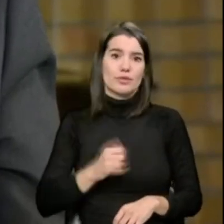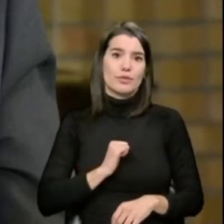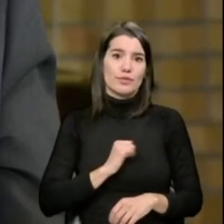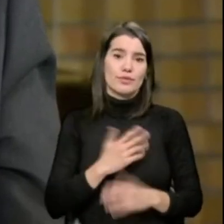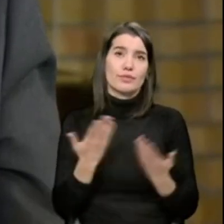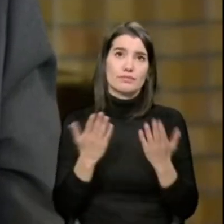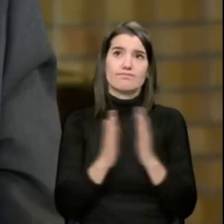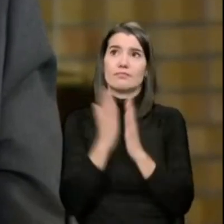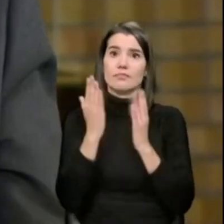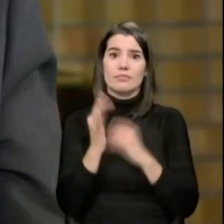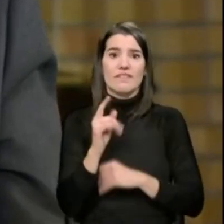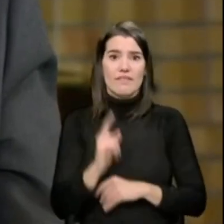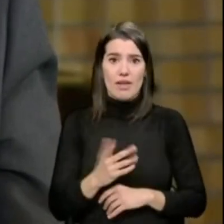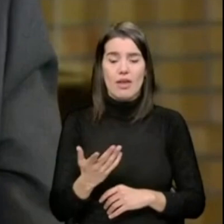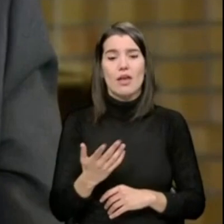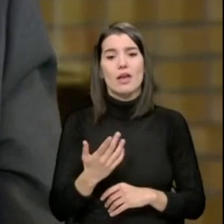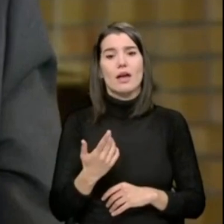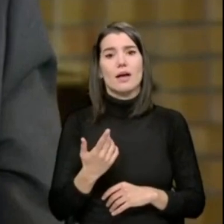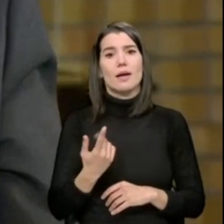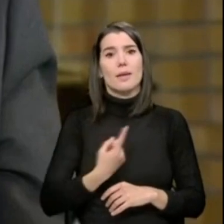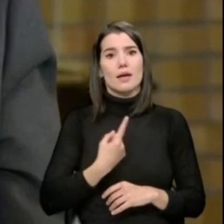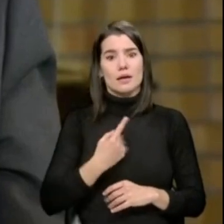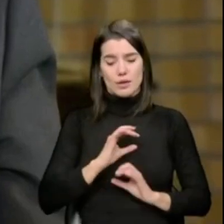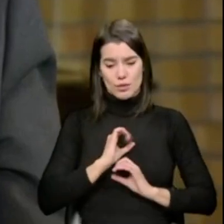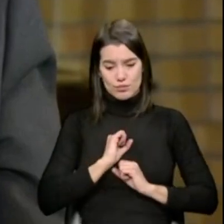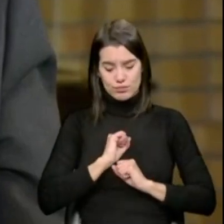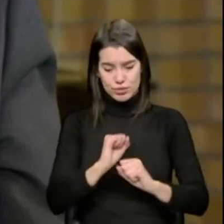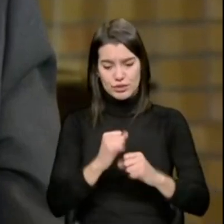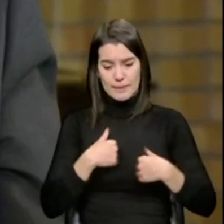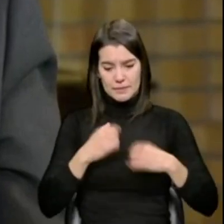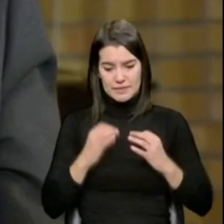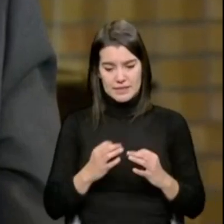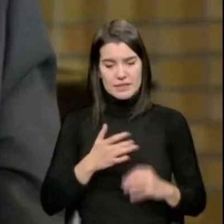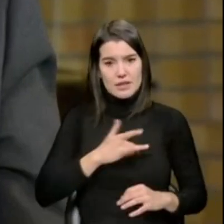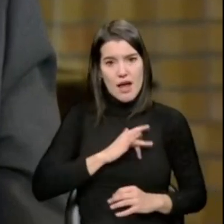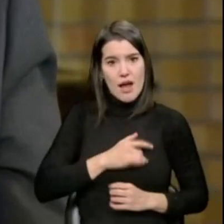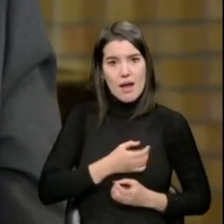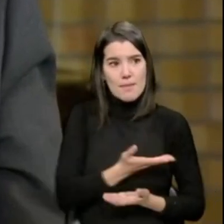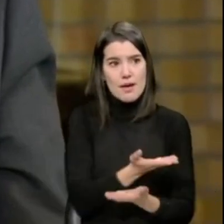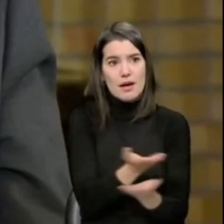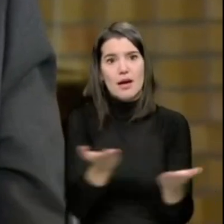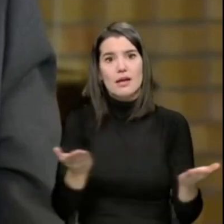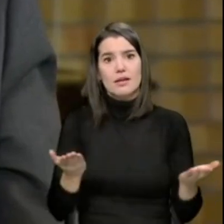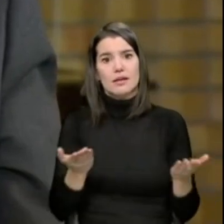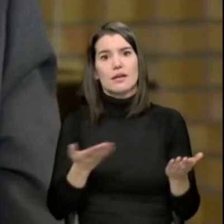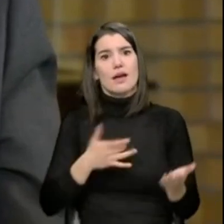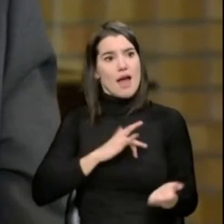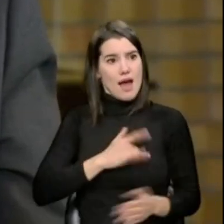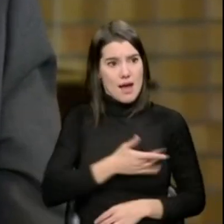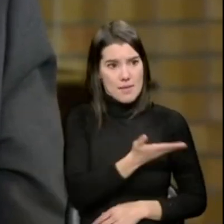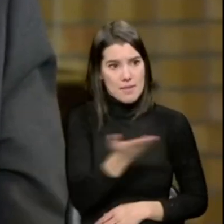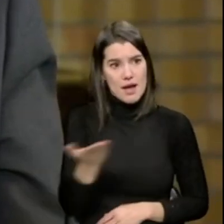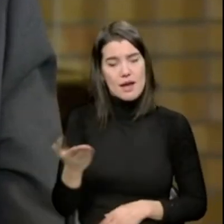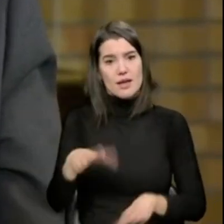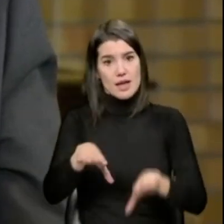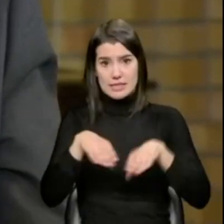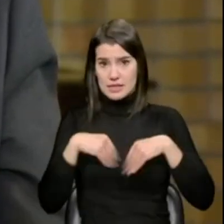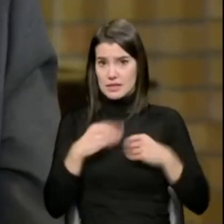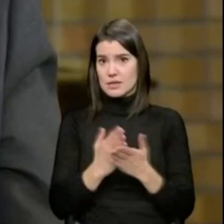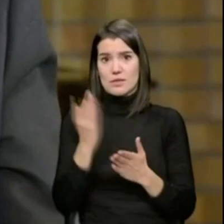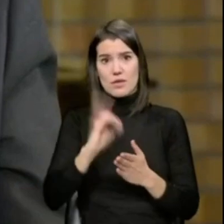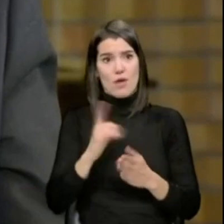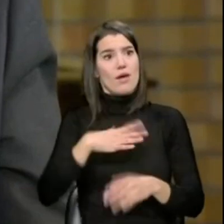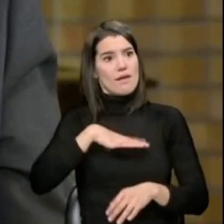fé, que somos chamados a amar-nos, não é? E amar-nos não é simplesmente a aceitar-nos, é que também queremos o bem um do outro e,